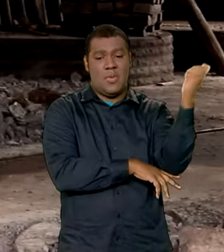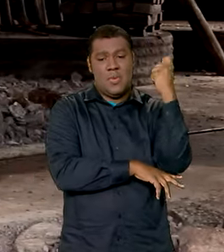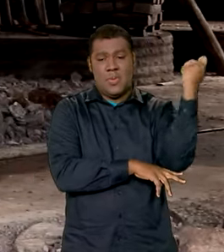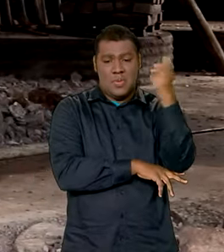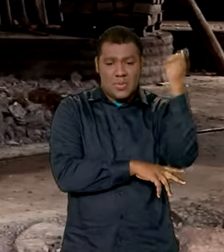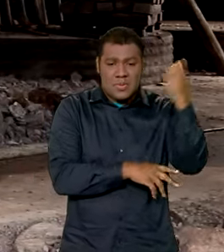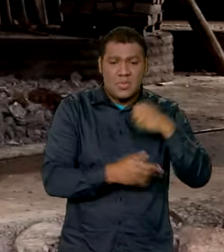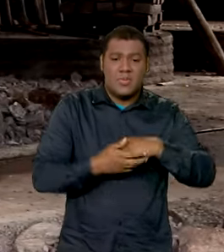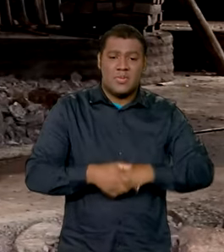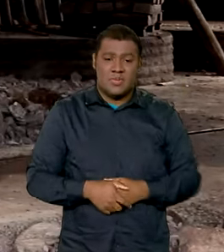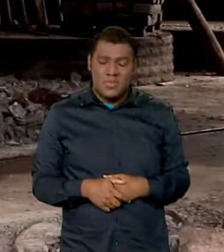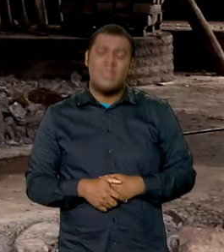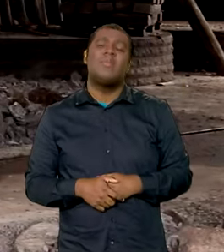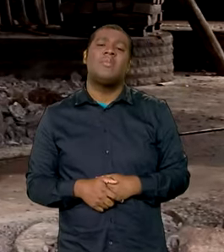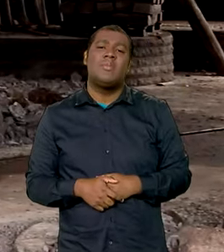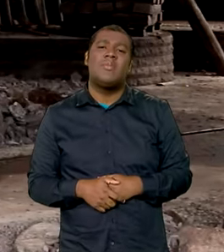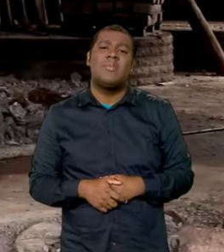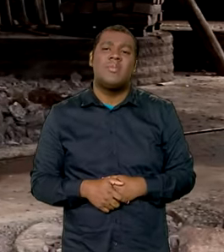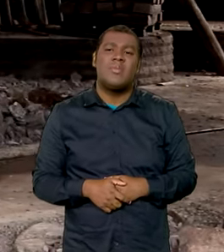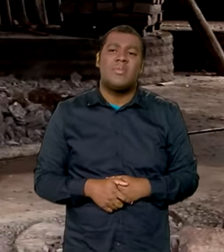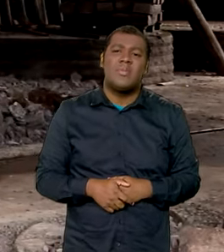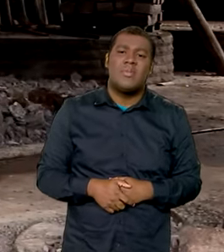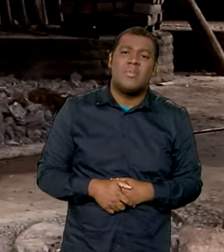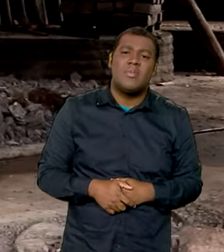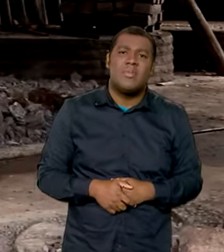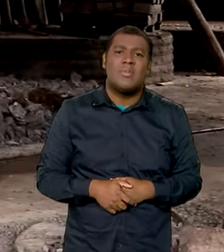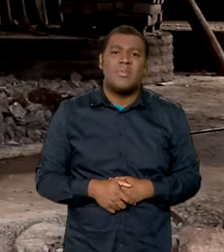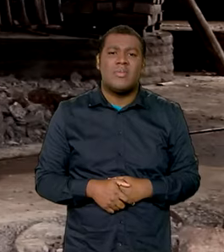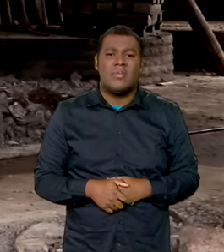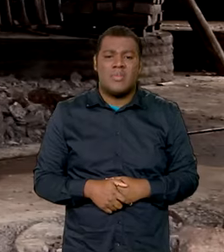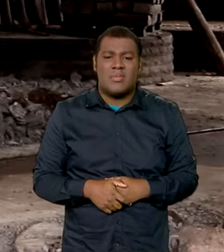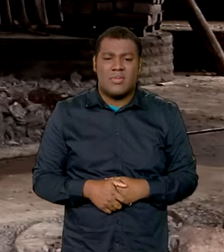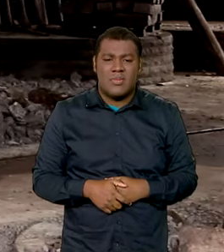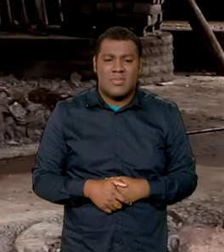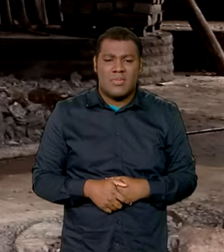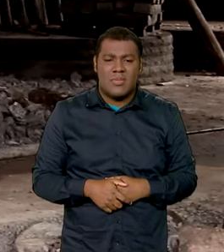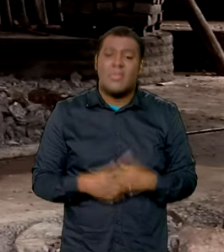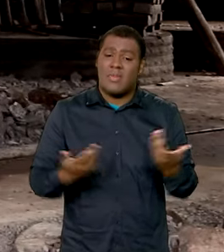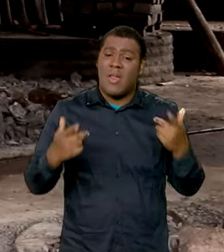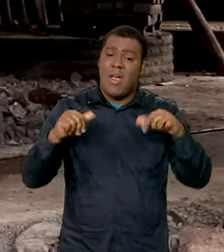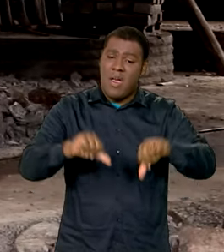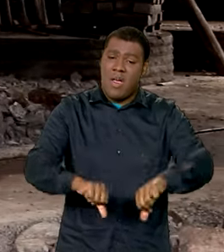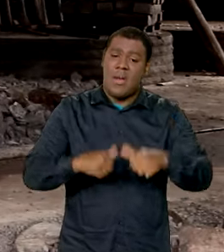vender para o Brasil inteiro, é uma boa forma de a gente ir se recuperando. Se